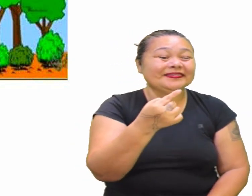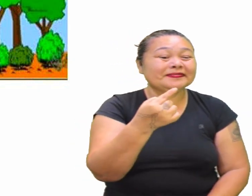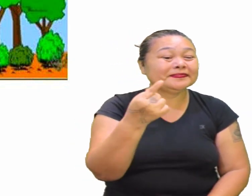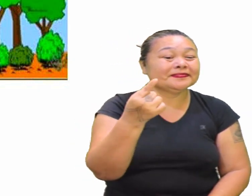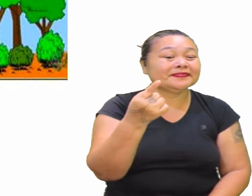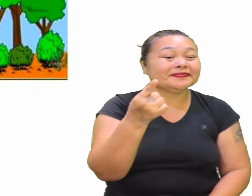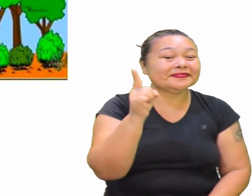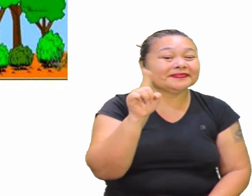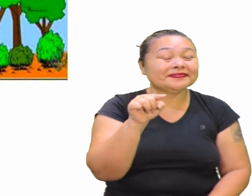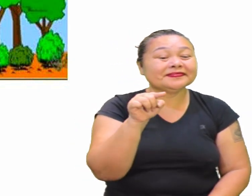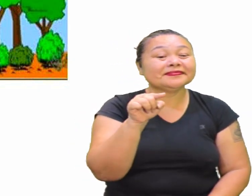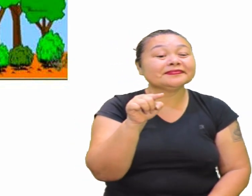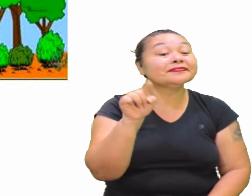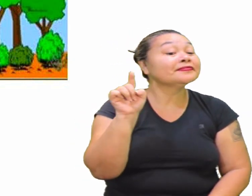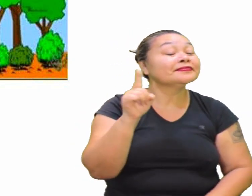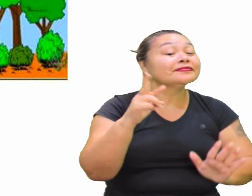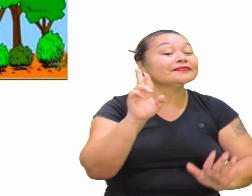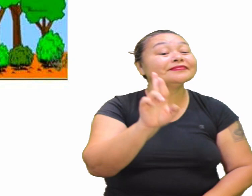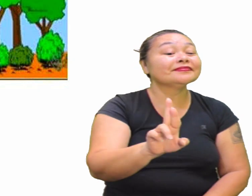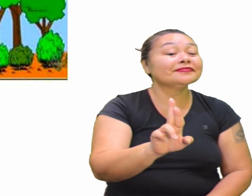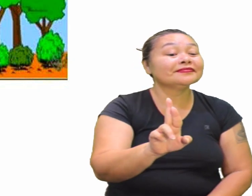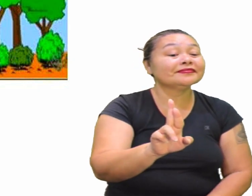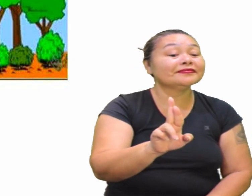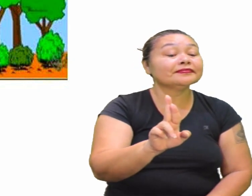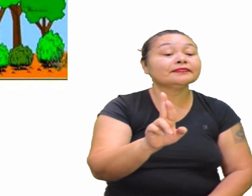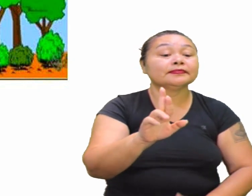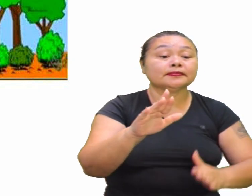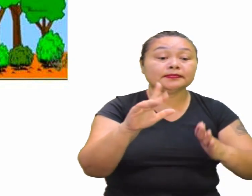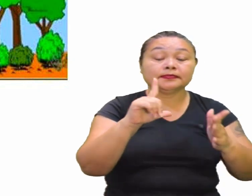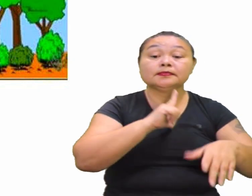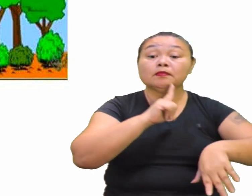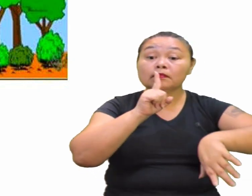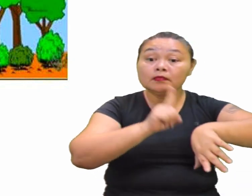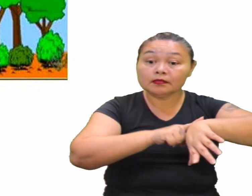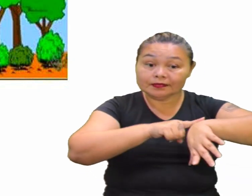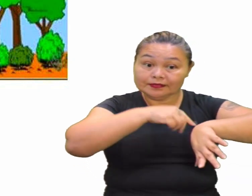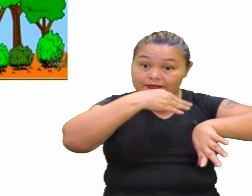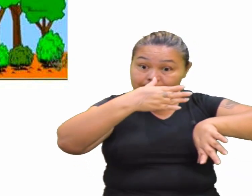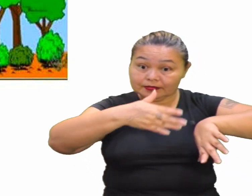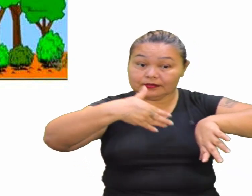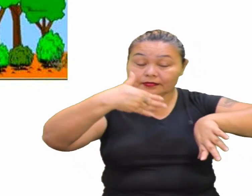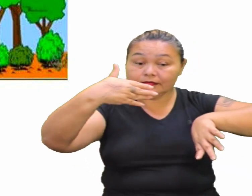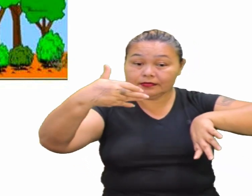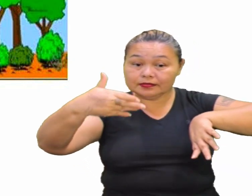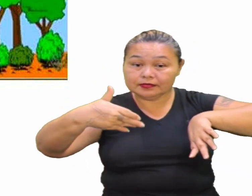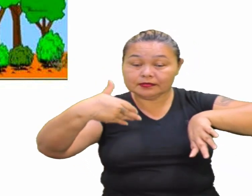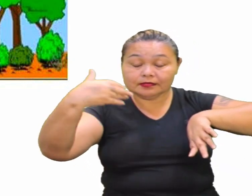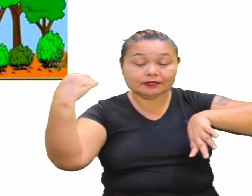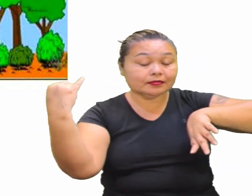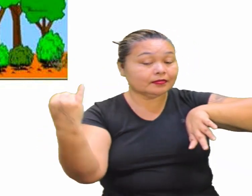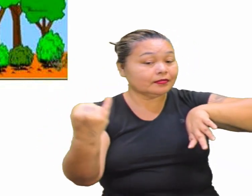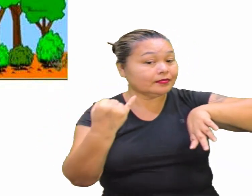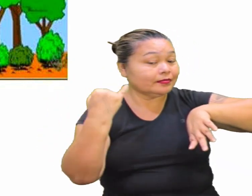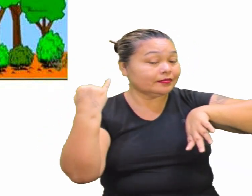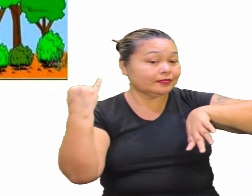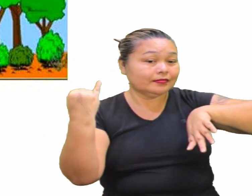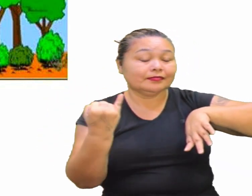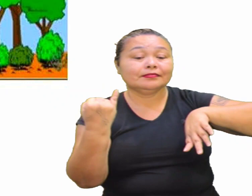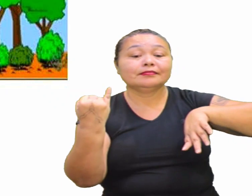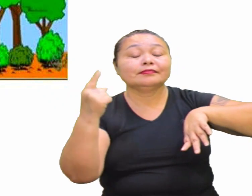né? Aqui a gente está tendo a representação do tempo. Gente, quão